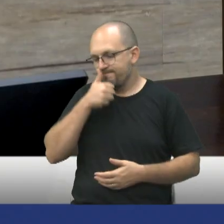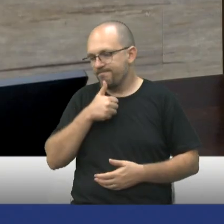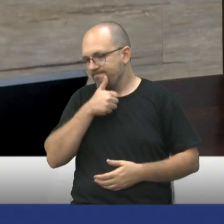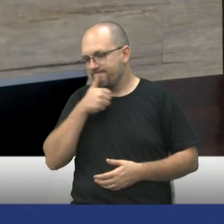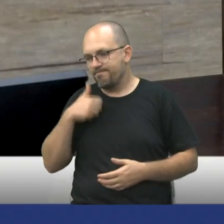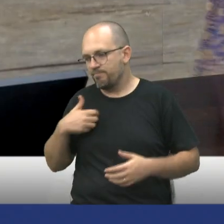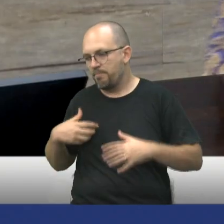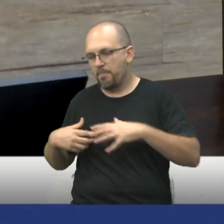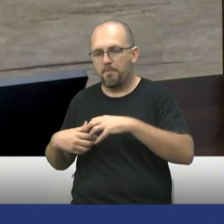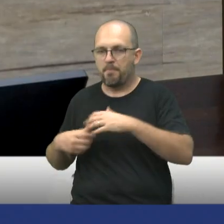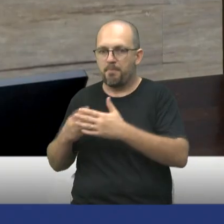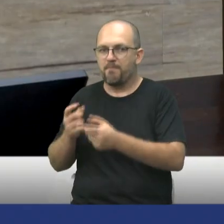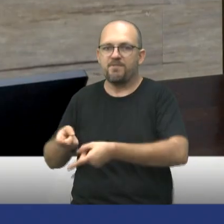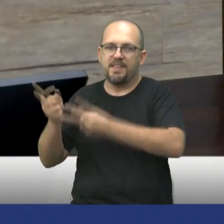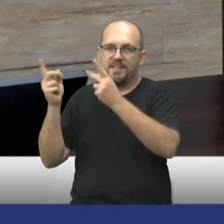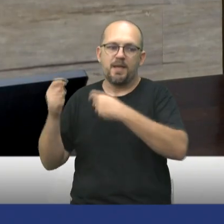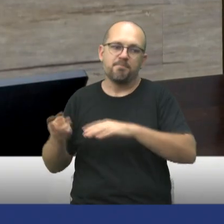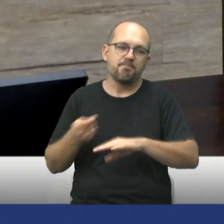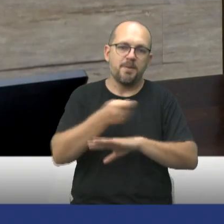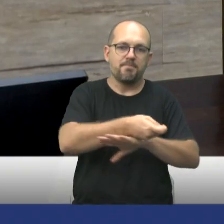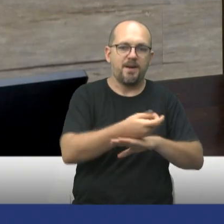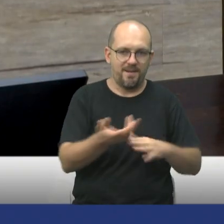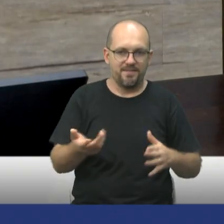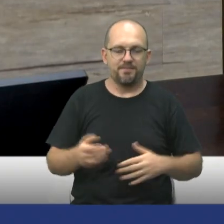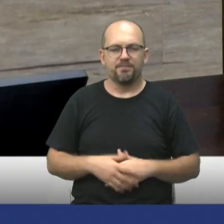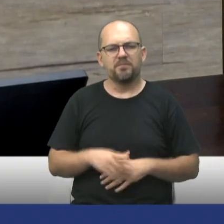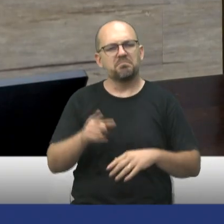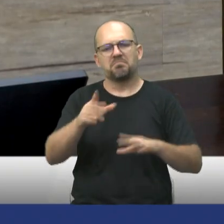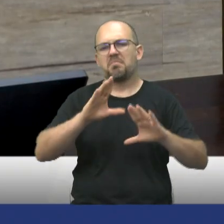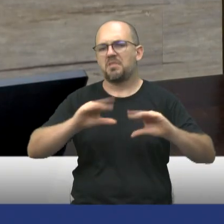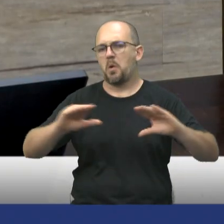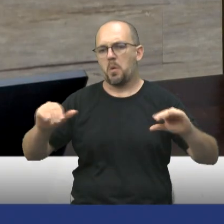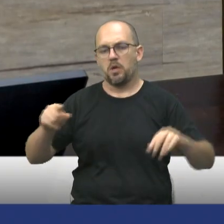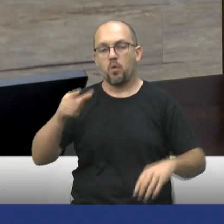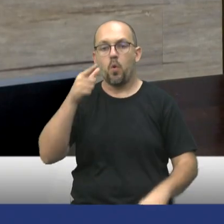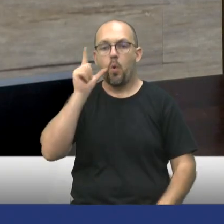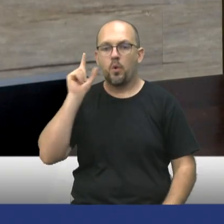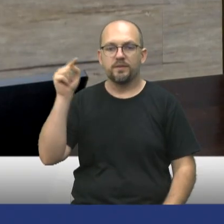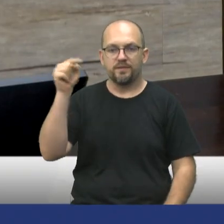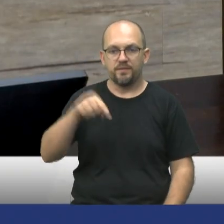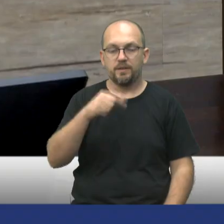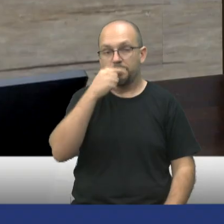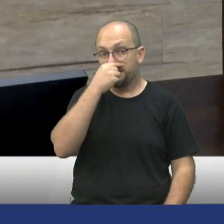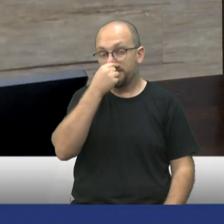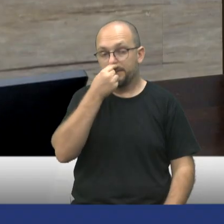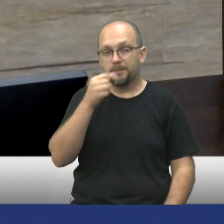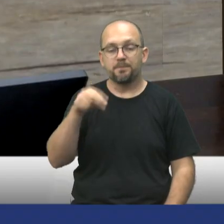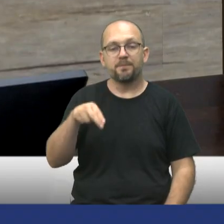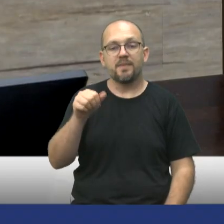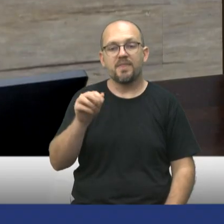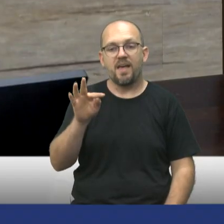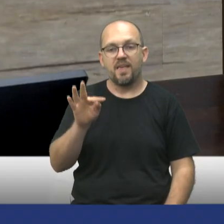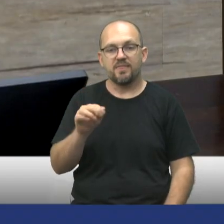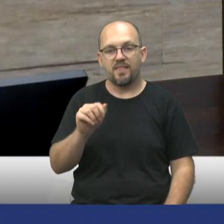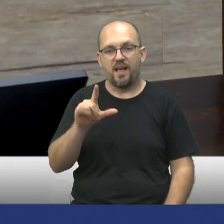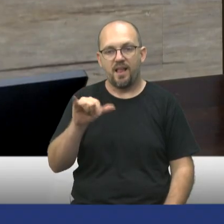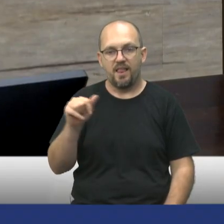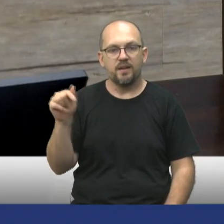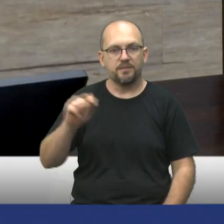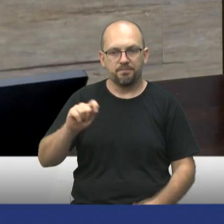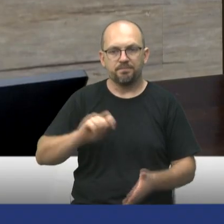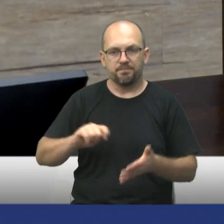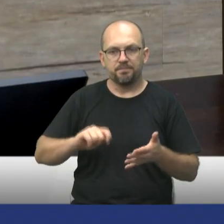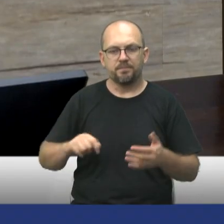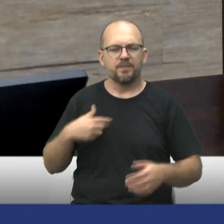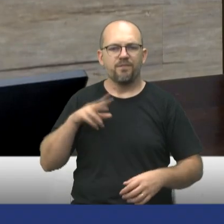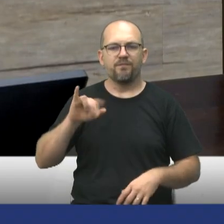fica tranquilo, vocês estiveram ontem, deixaram na Câmara, a Natália está anotando aqui, a gente já vai discutir